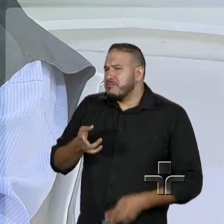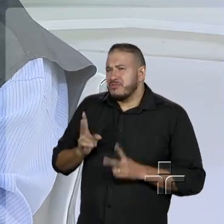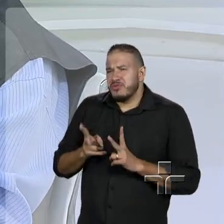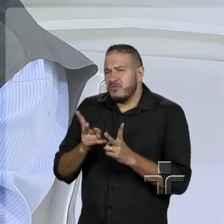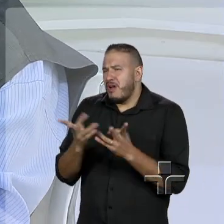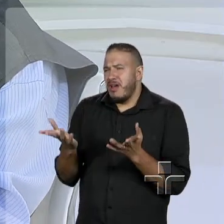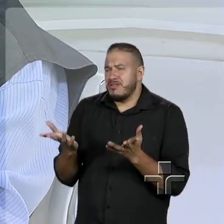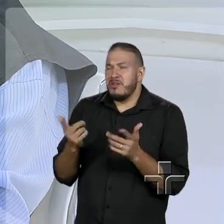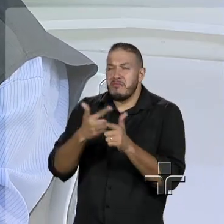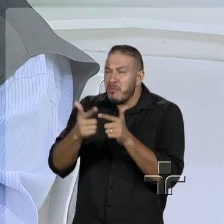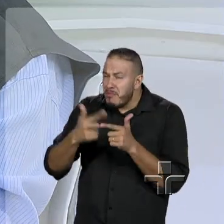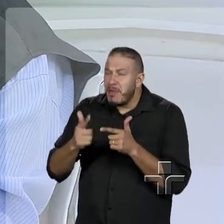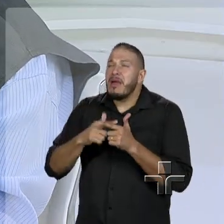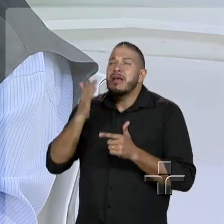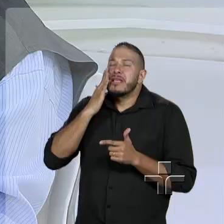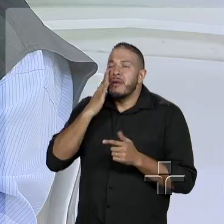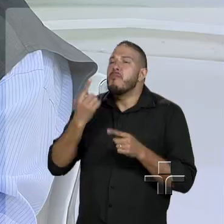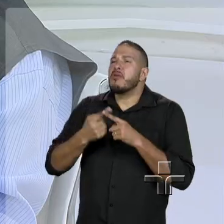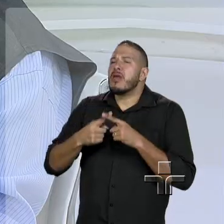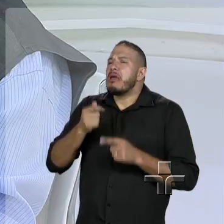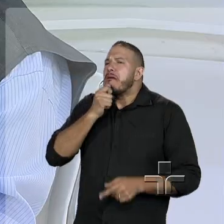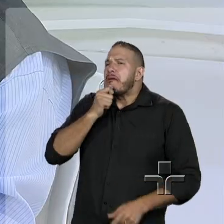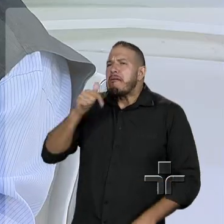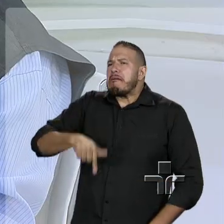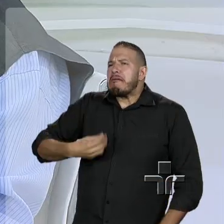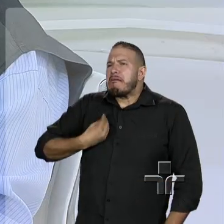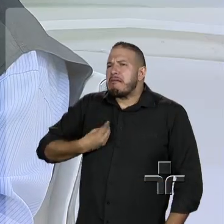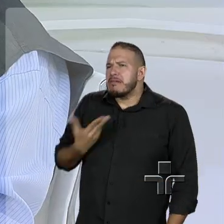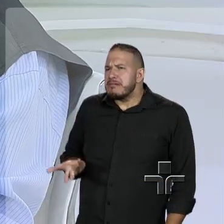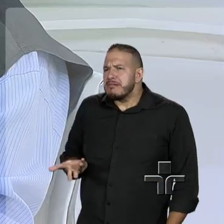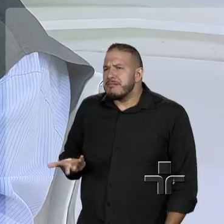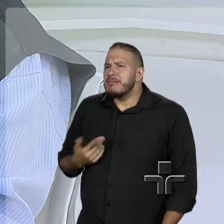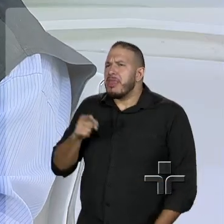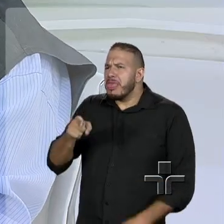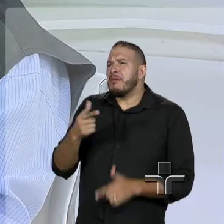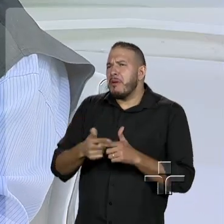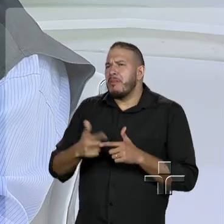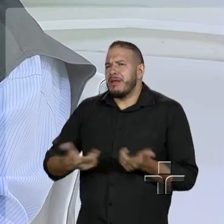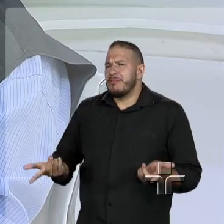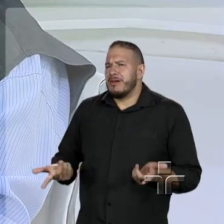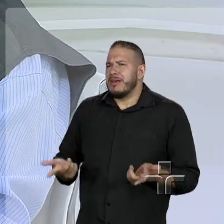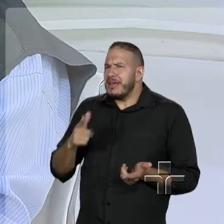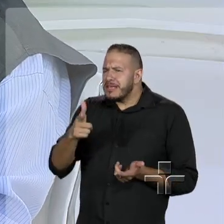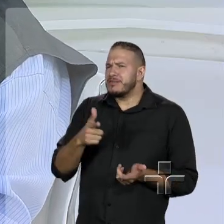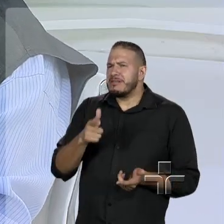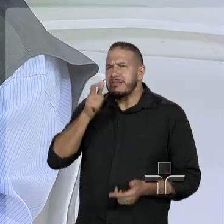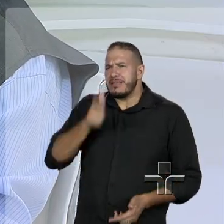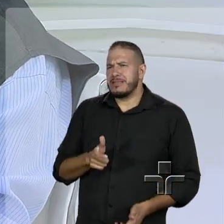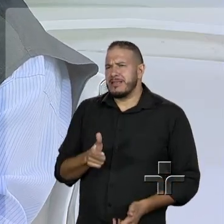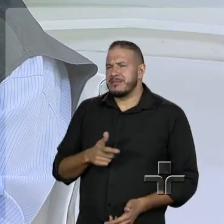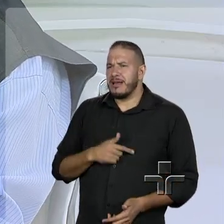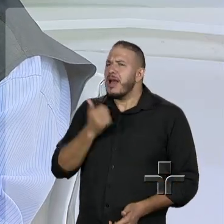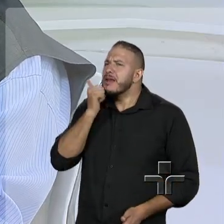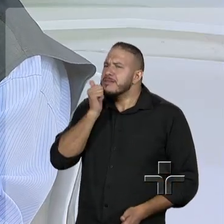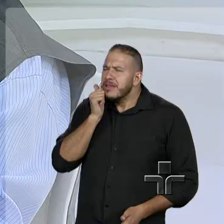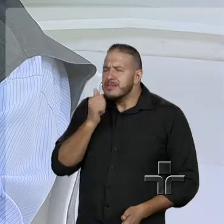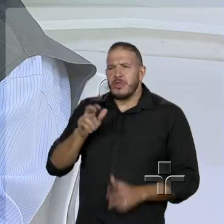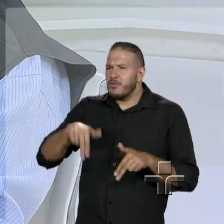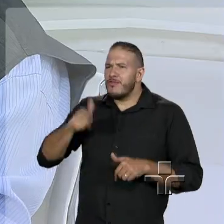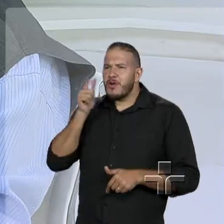O problema todo é saber por que eu estou aqui. Esse é que é o grande mistério que a ciência nunca vai resolver.